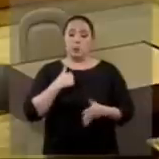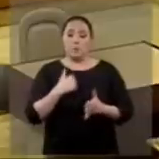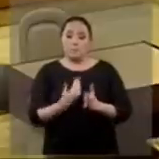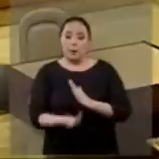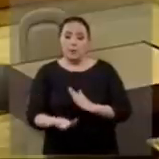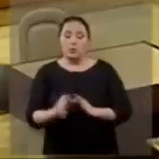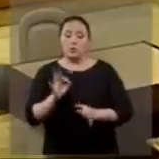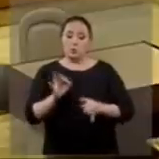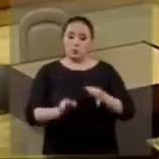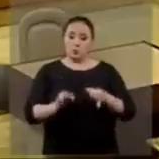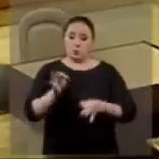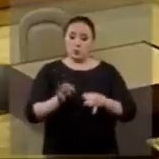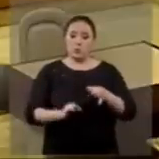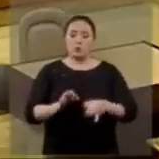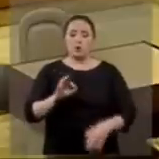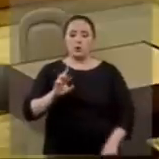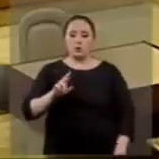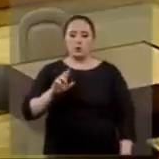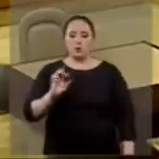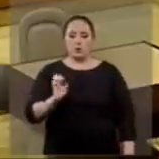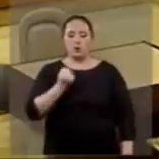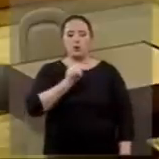no julgamento do RE